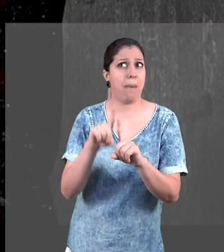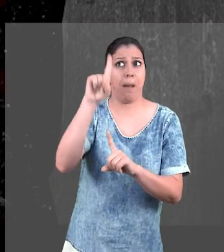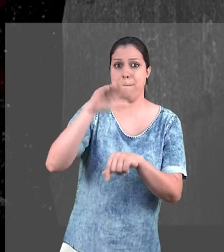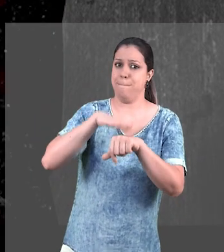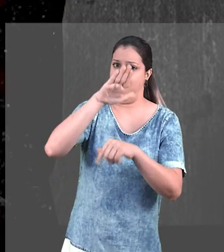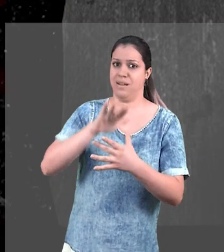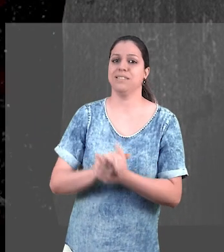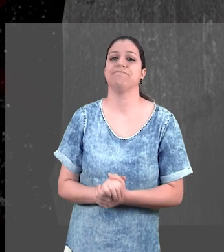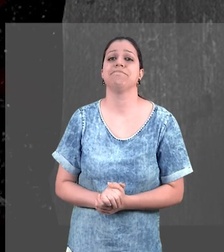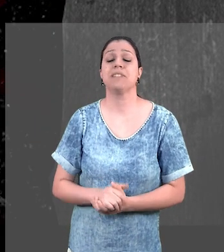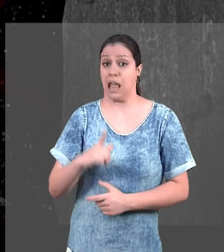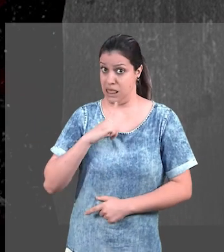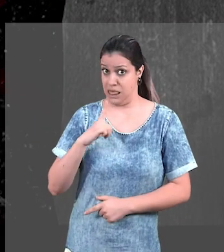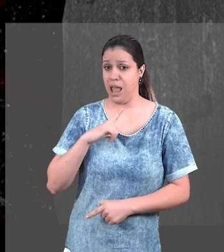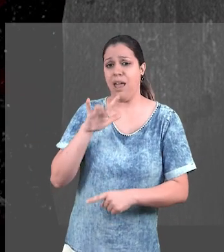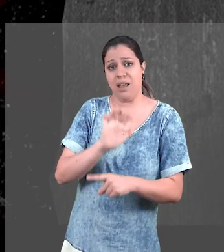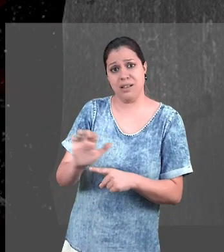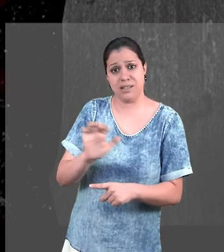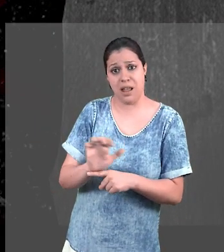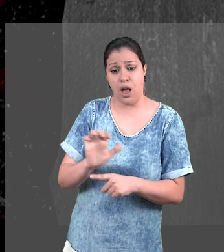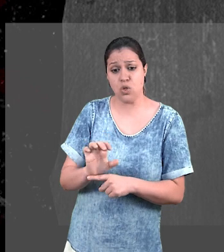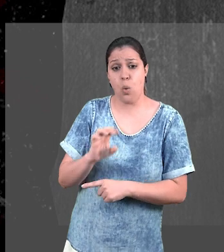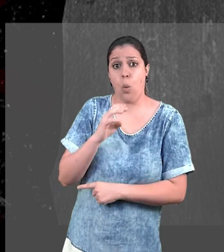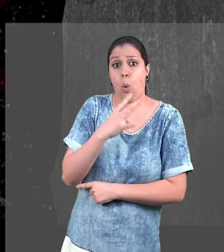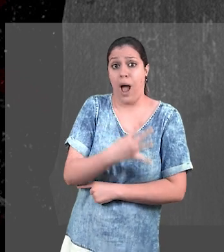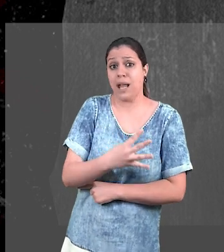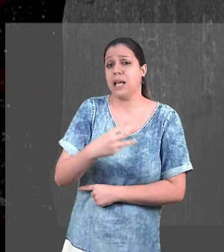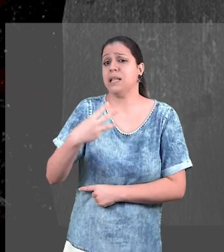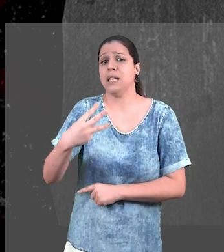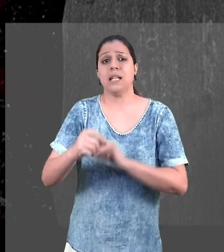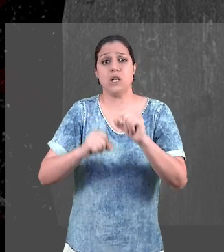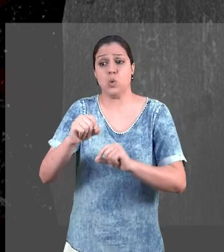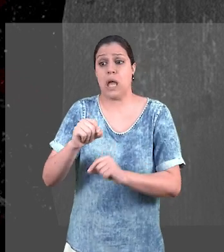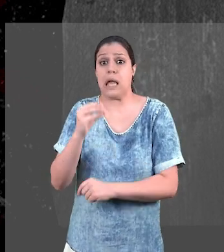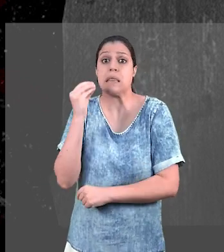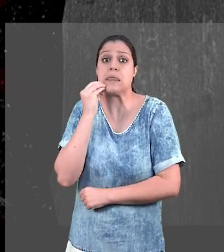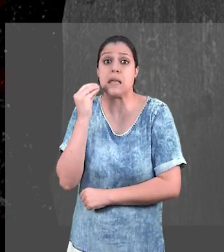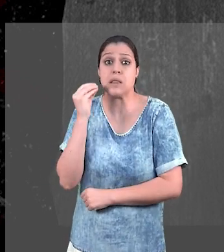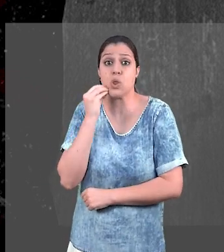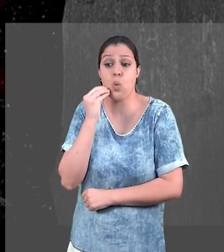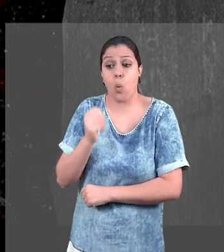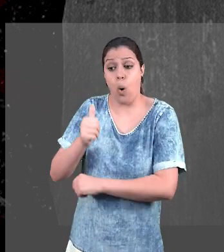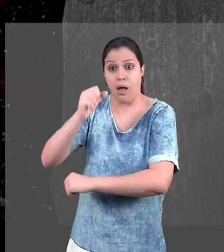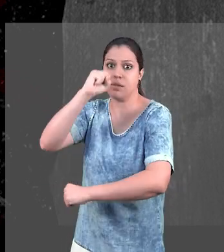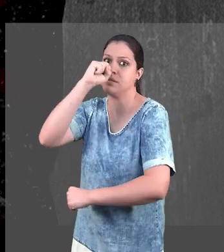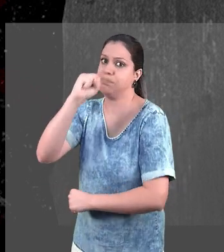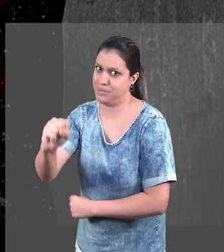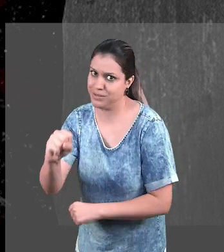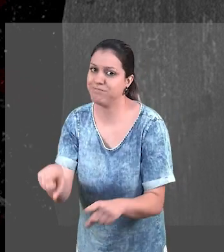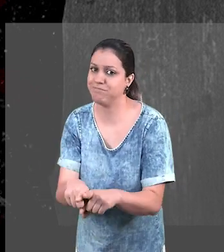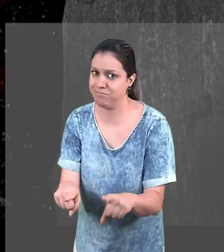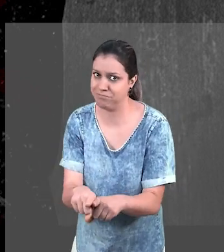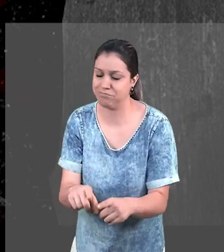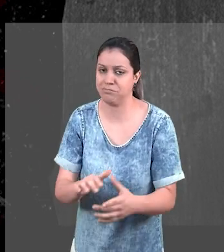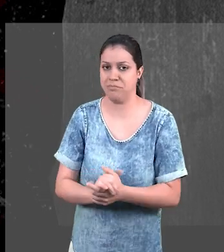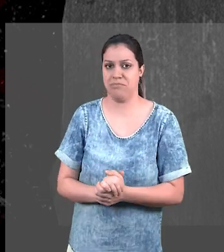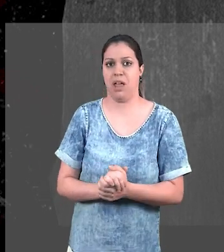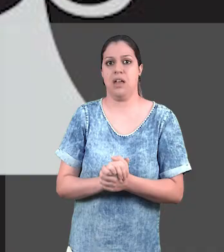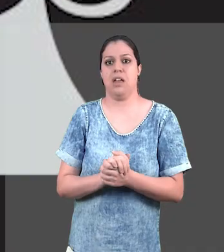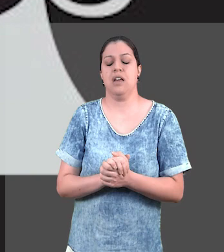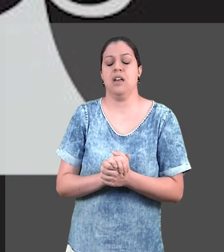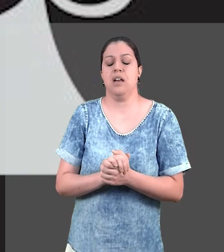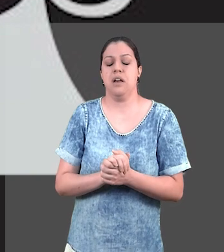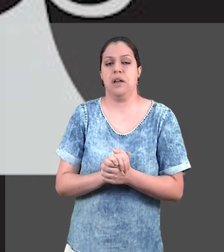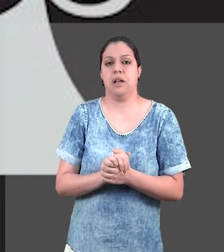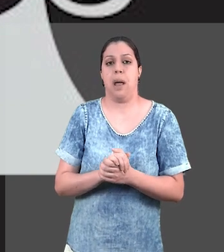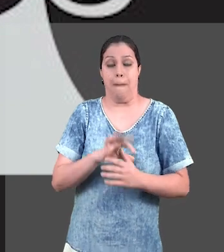feminicídio consumados, o Estado registrou 43 tentativas, segundo dados da Delegacia Geral da Polícia Civil.